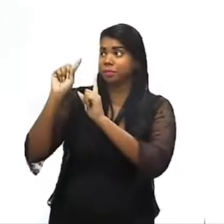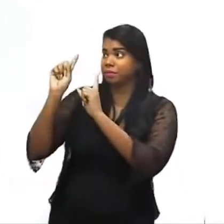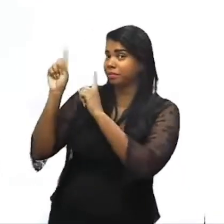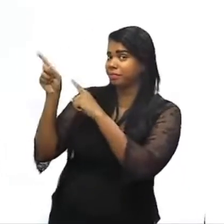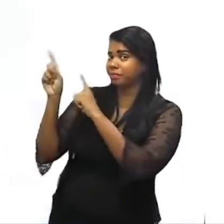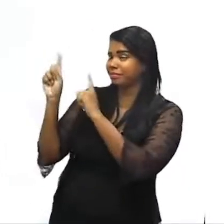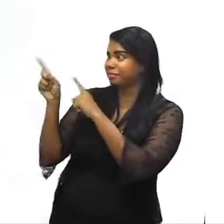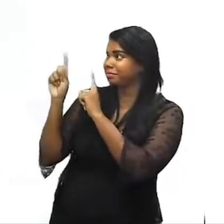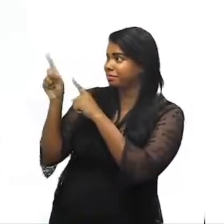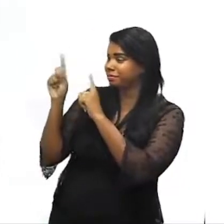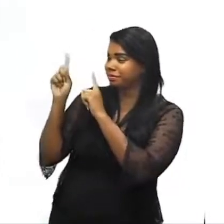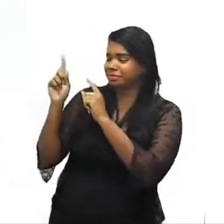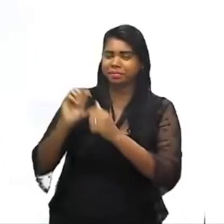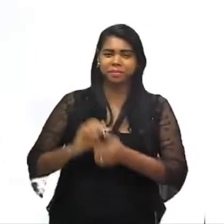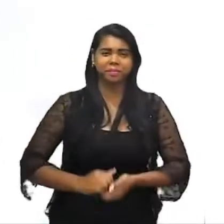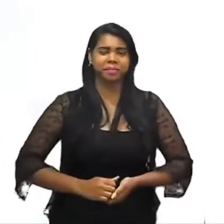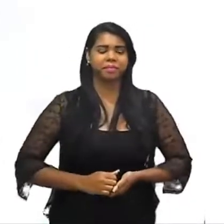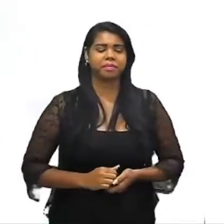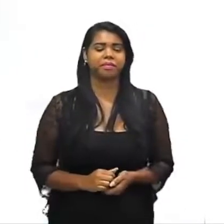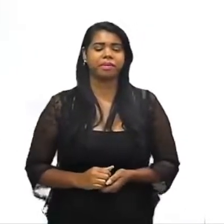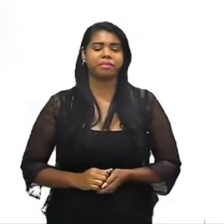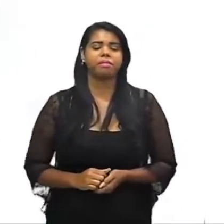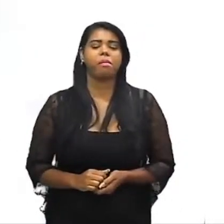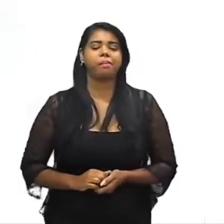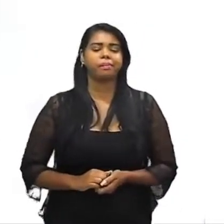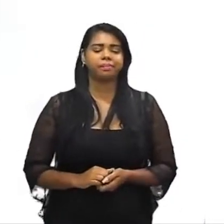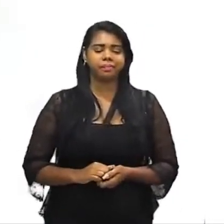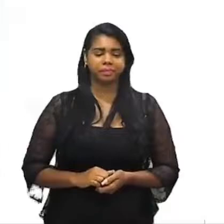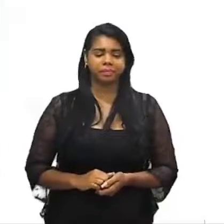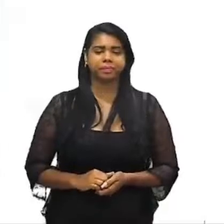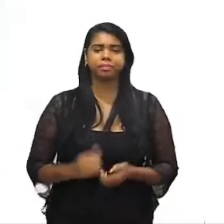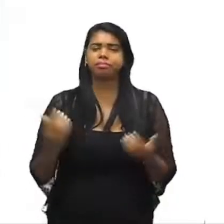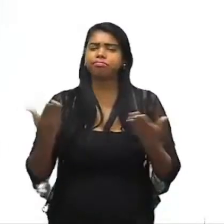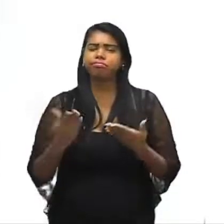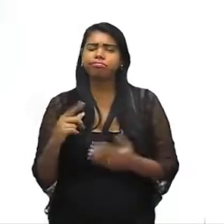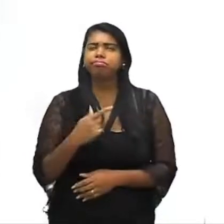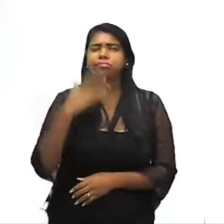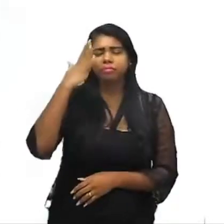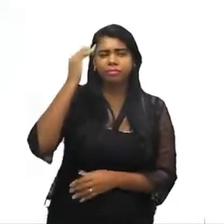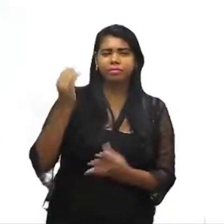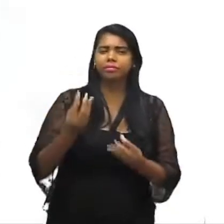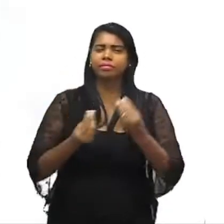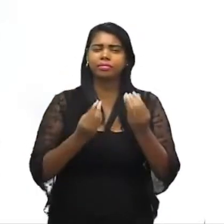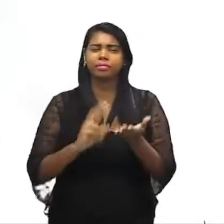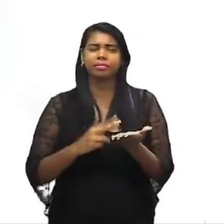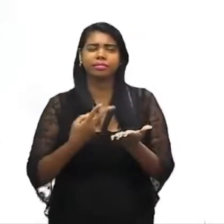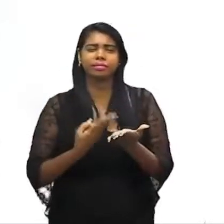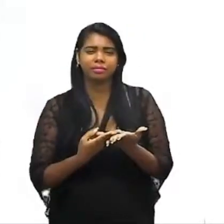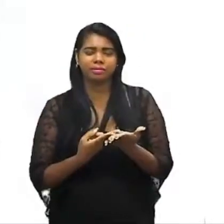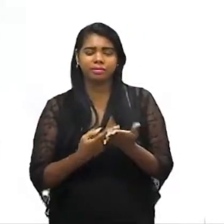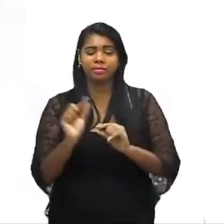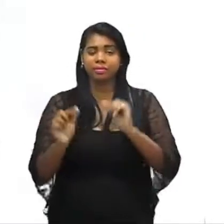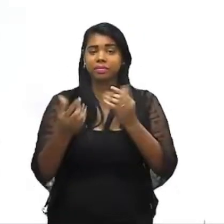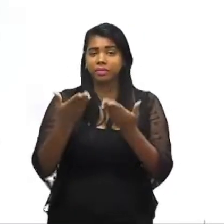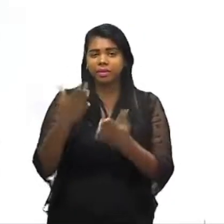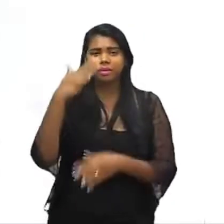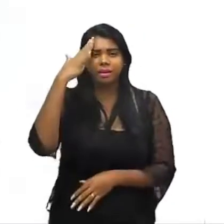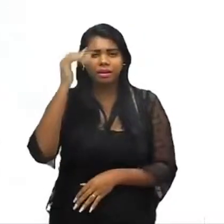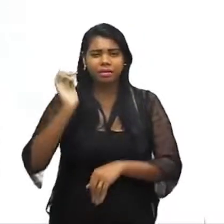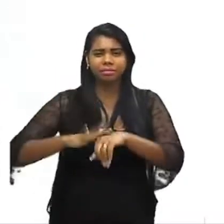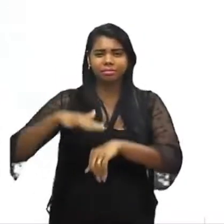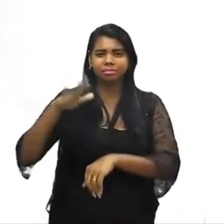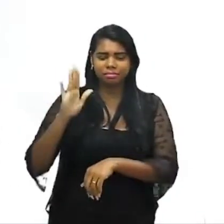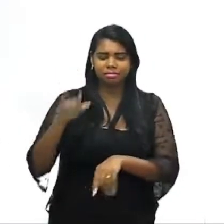a linha na expressão regional de Bajado. Então, vamos saber fazer uma introdução para vocês conhecerem um pouco